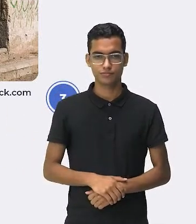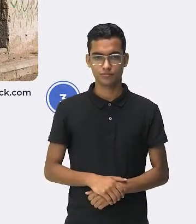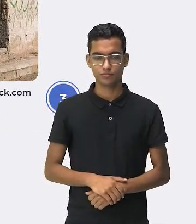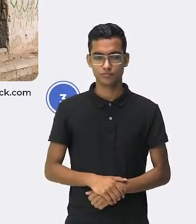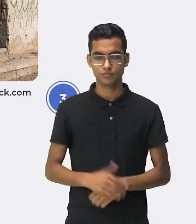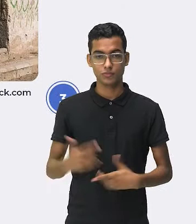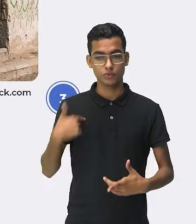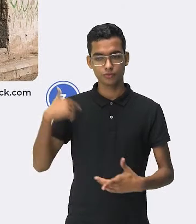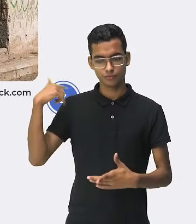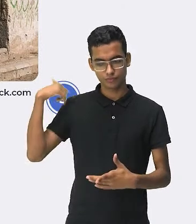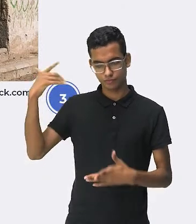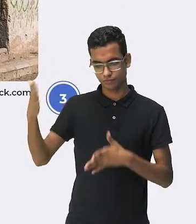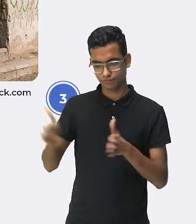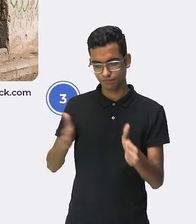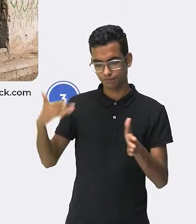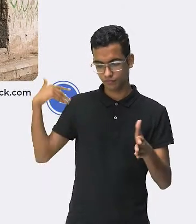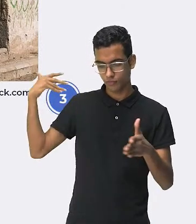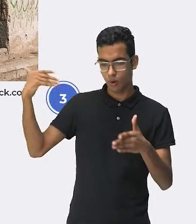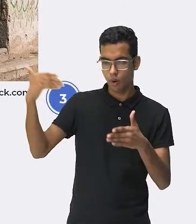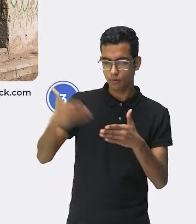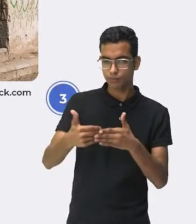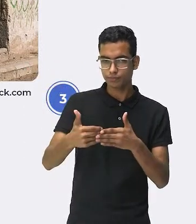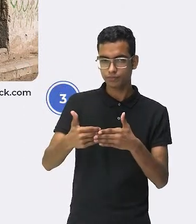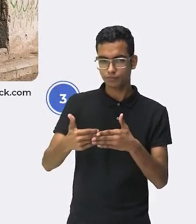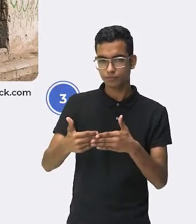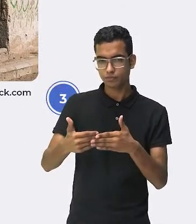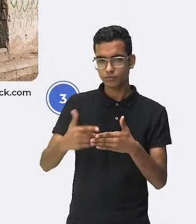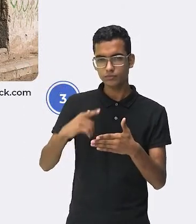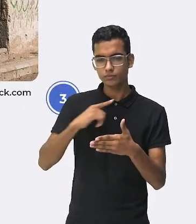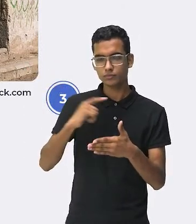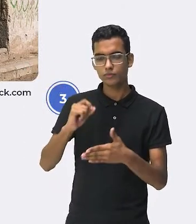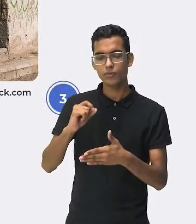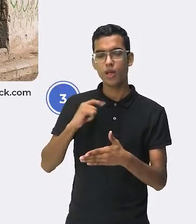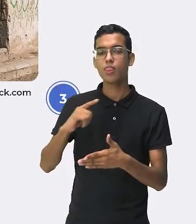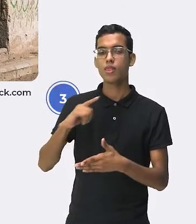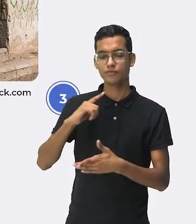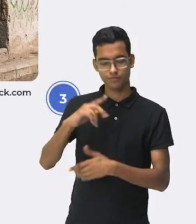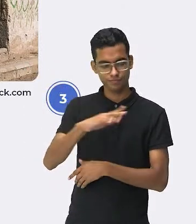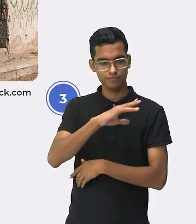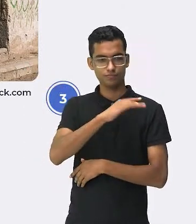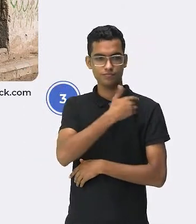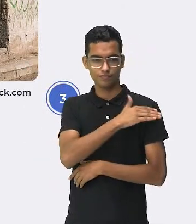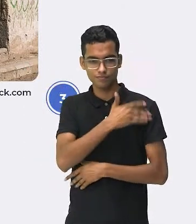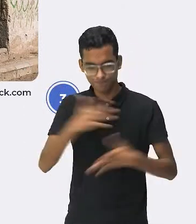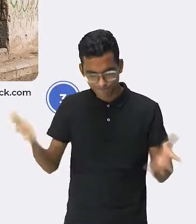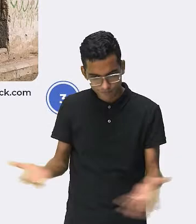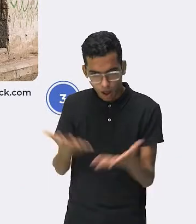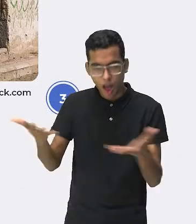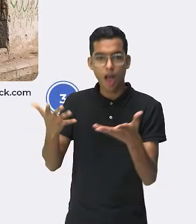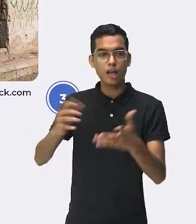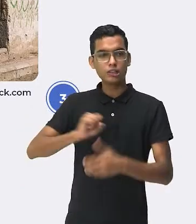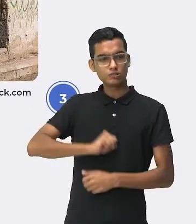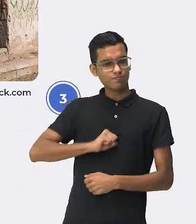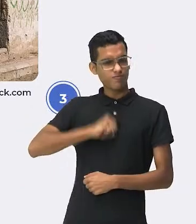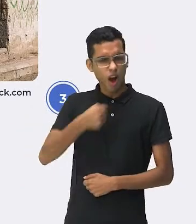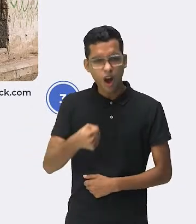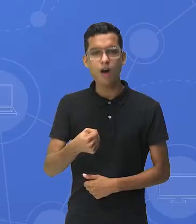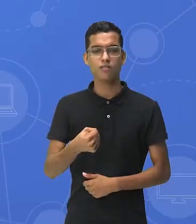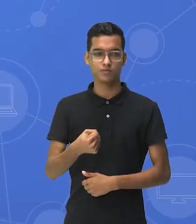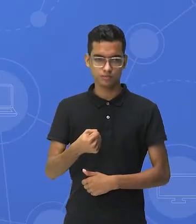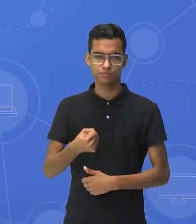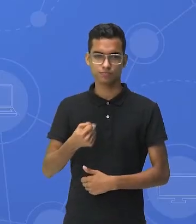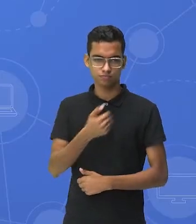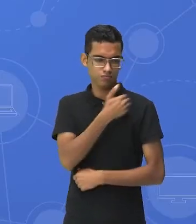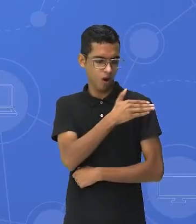quê? Acabaram gerando muito preconceito, ódio entre as pessoas,